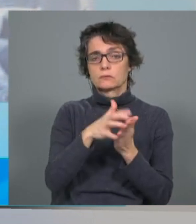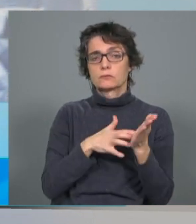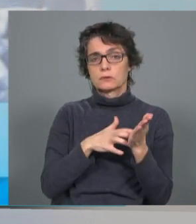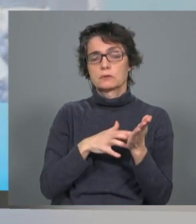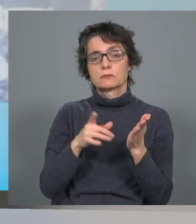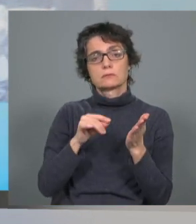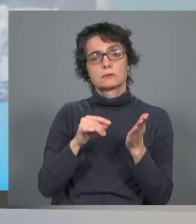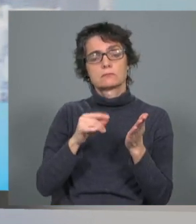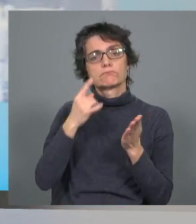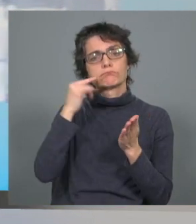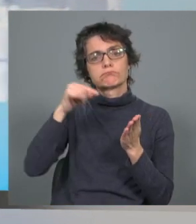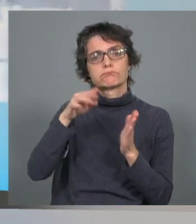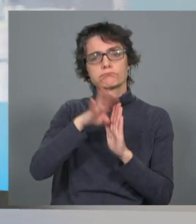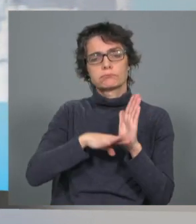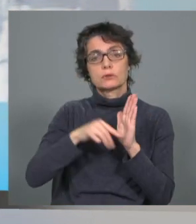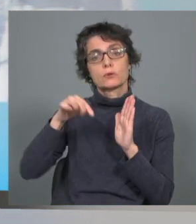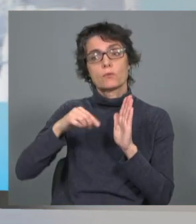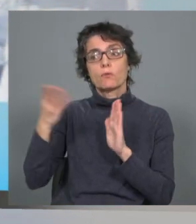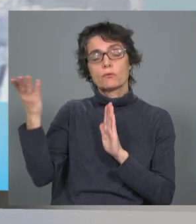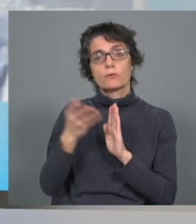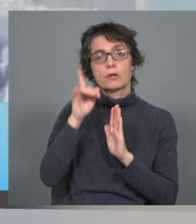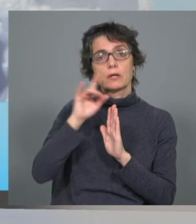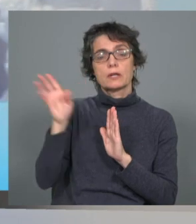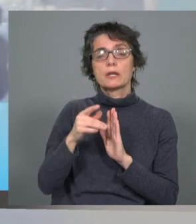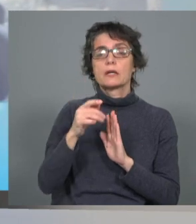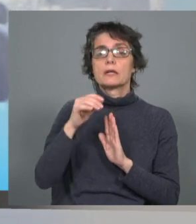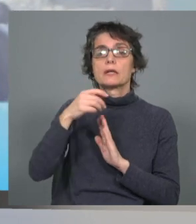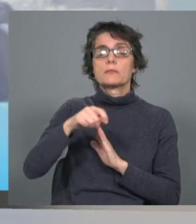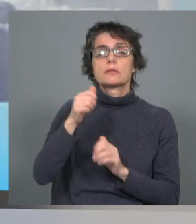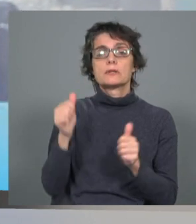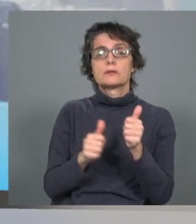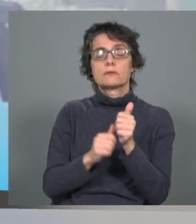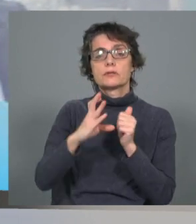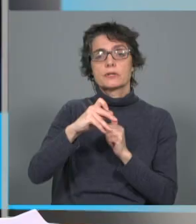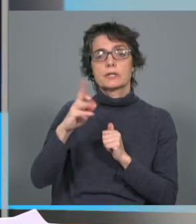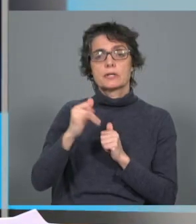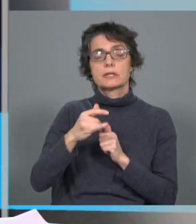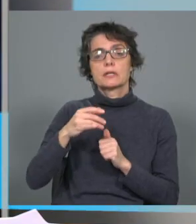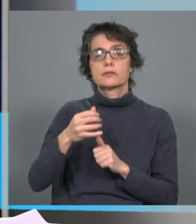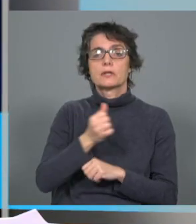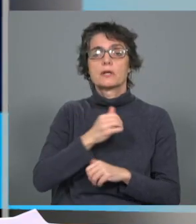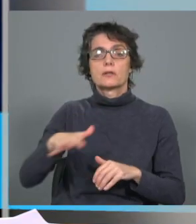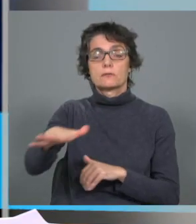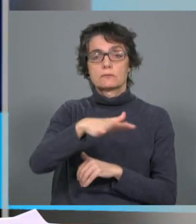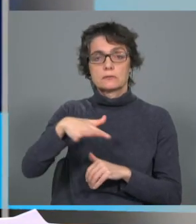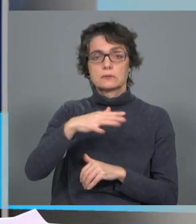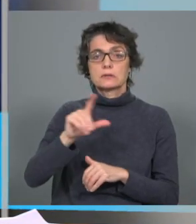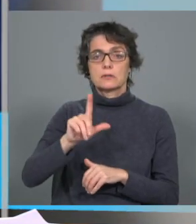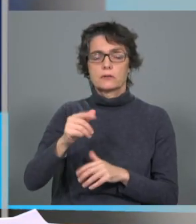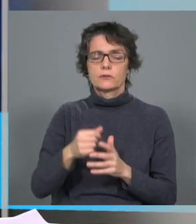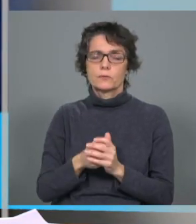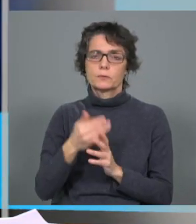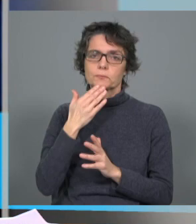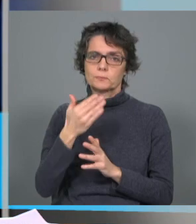programa. Hoje, por proposta de Maria Cortês de Lobão, vice-presidente da Cáritas Diocesana de Lisboa, cumprimento. Muito boa tarde. Boa tarde, Obrigado Paulo.